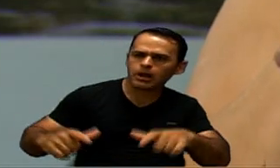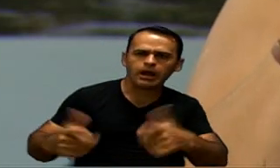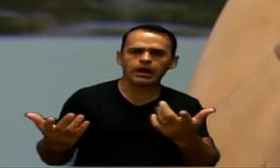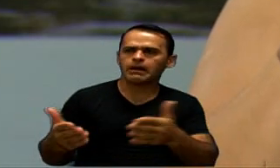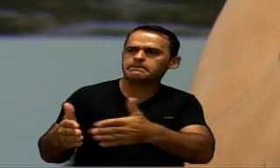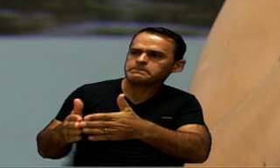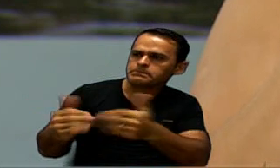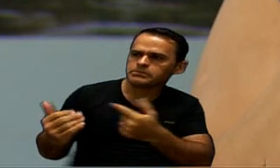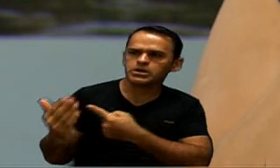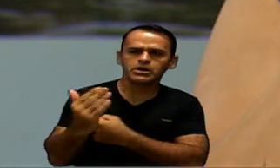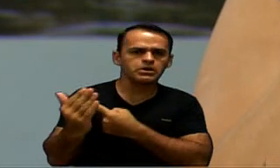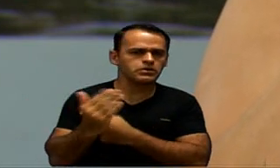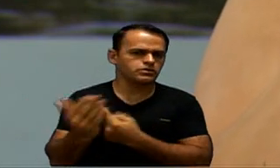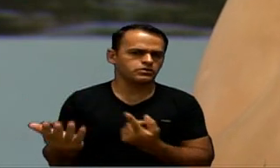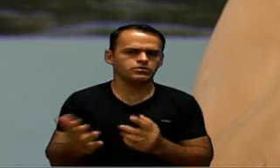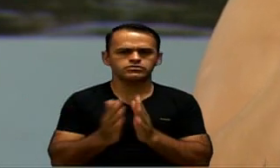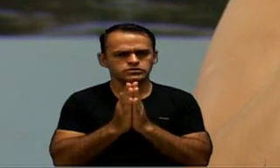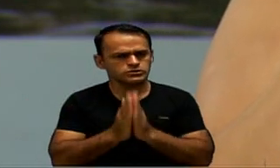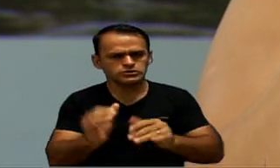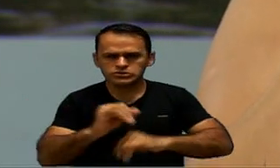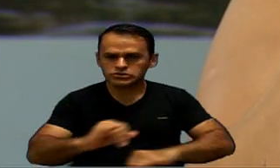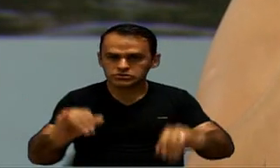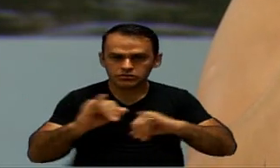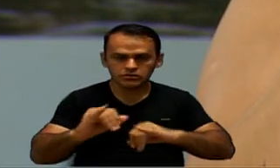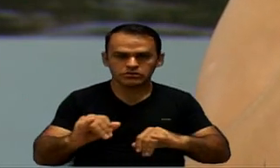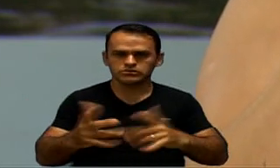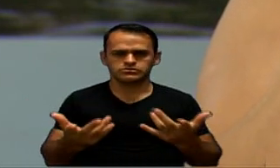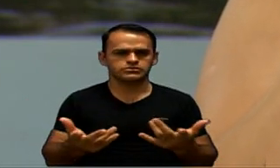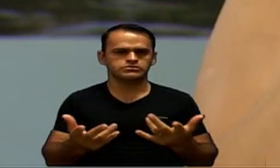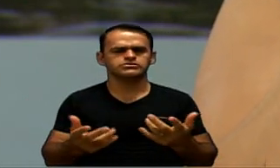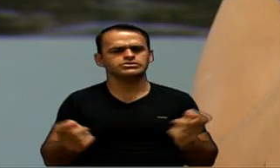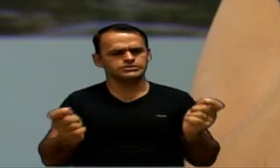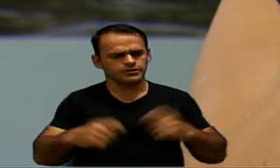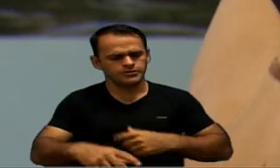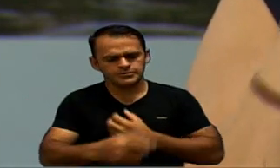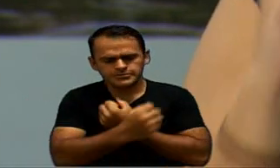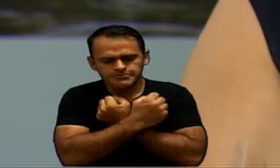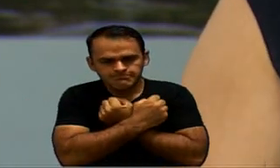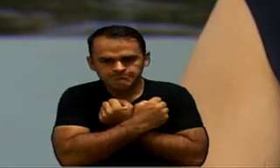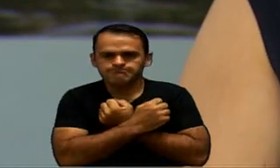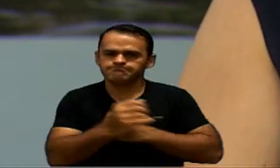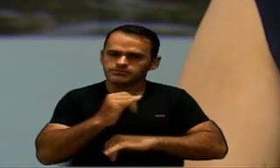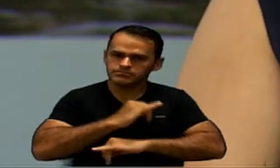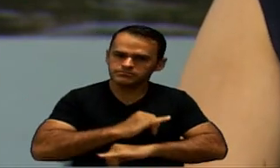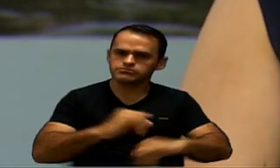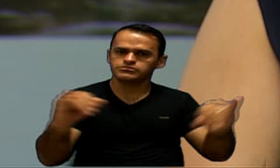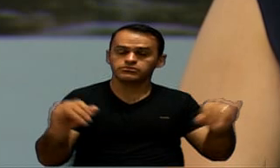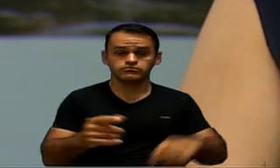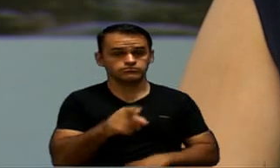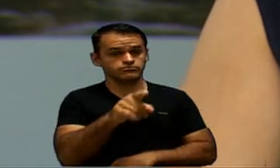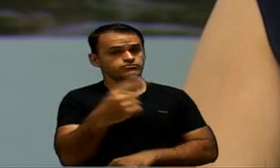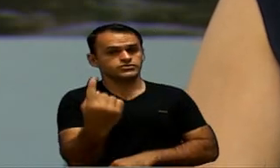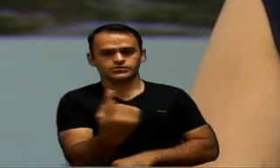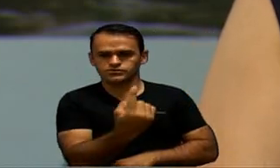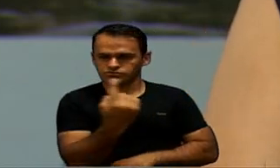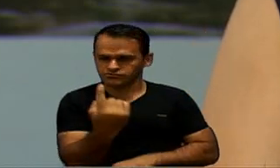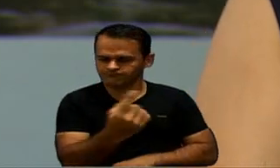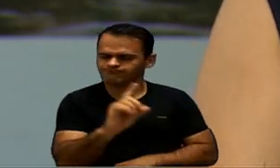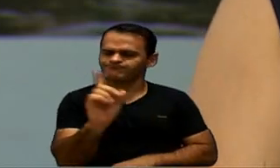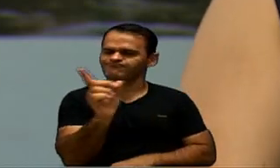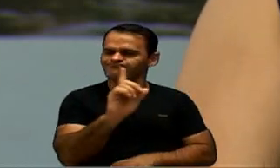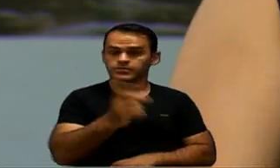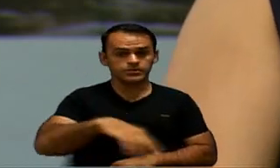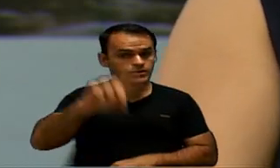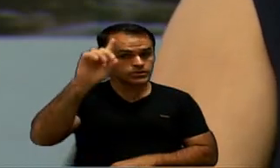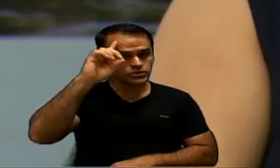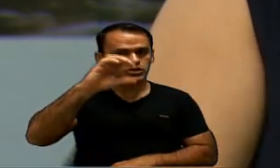ajuda. E se a gente não puder fazer nada, pelo menos se abraçar e falar, você não está sozinha. E no dia 9, nós